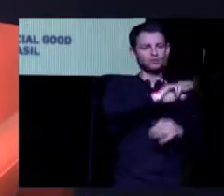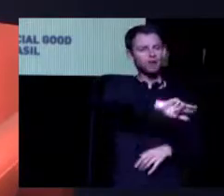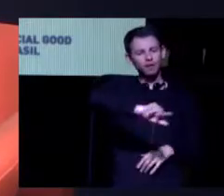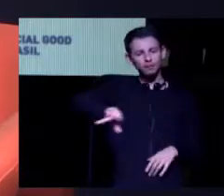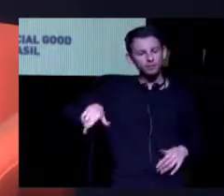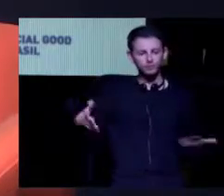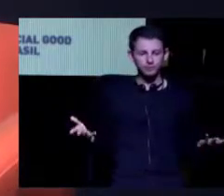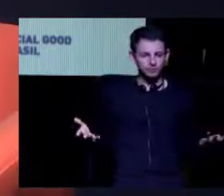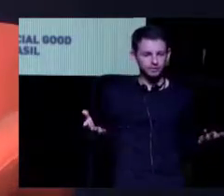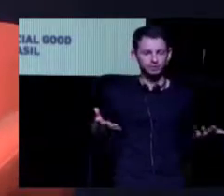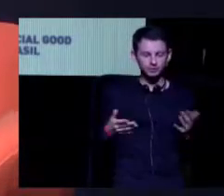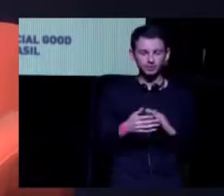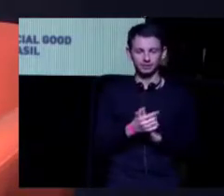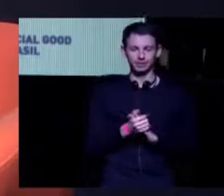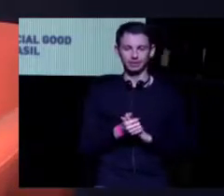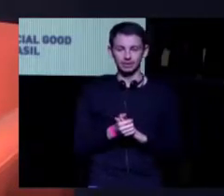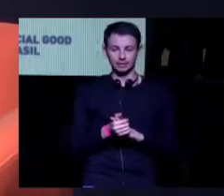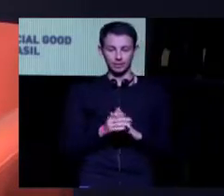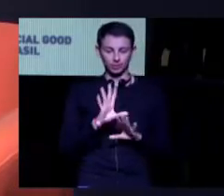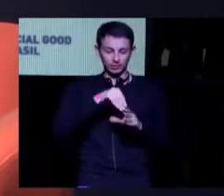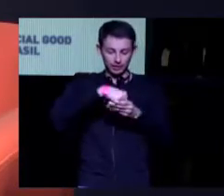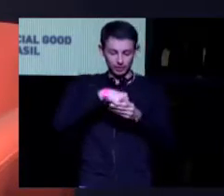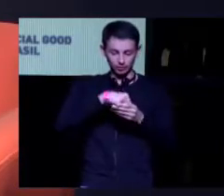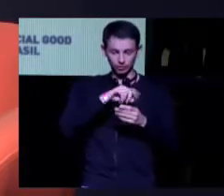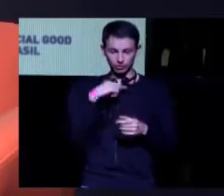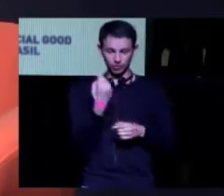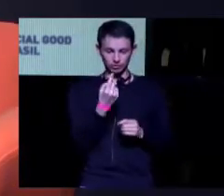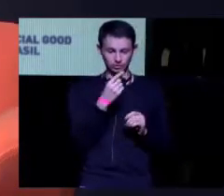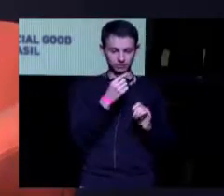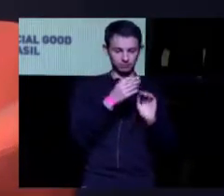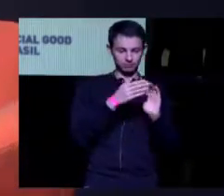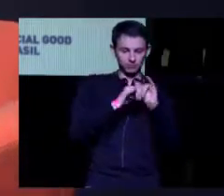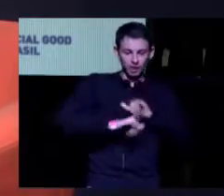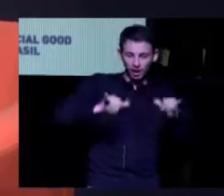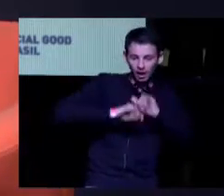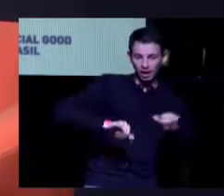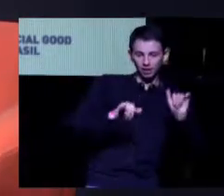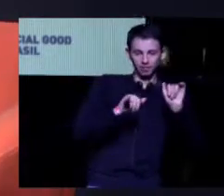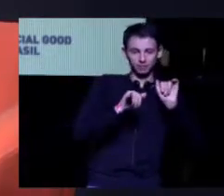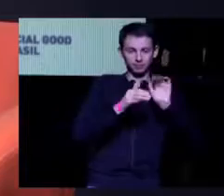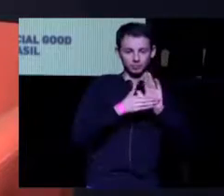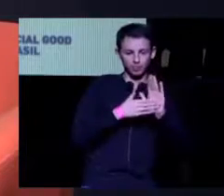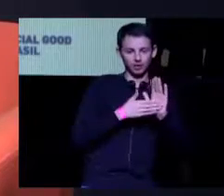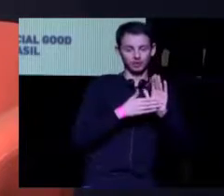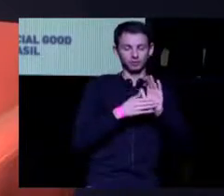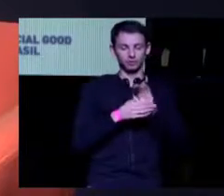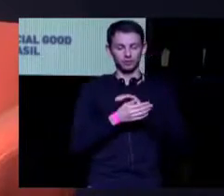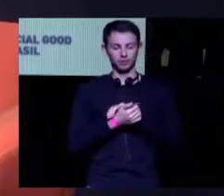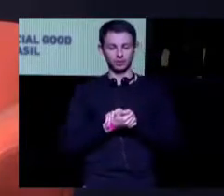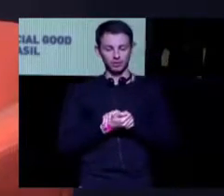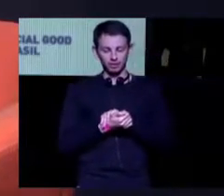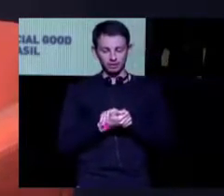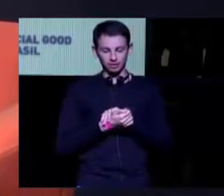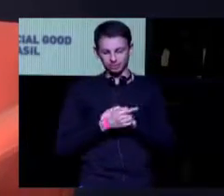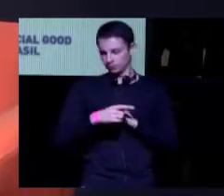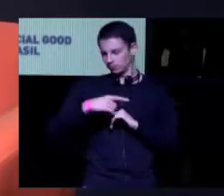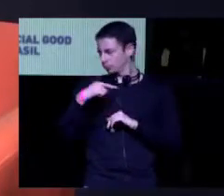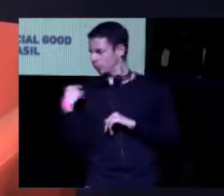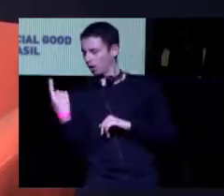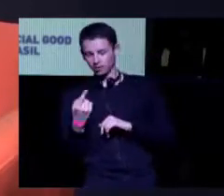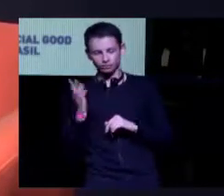diferentes. Então, dentro das nossas campanhas, principalmente acho que isso rolou muito nesses 3 casos, a gente já se conhece há bastante